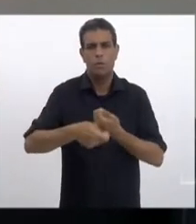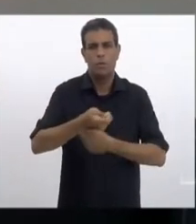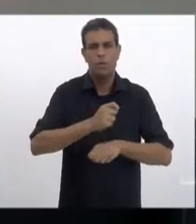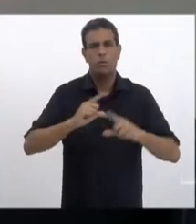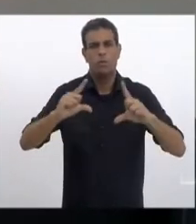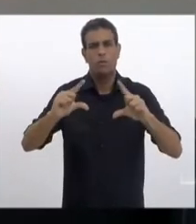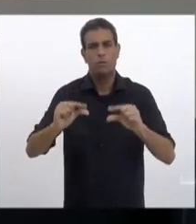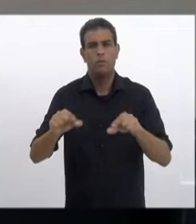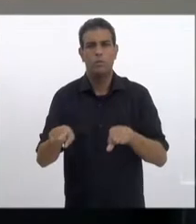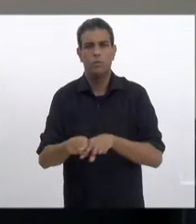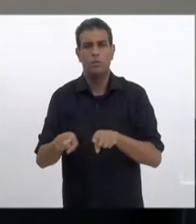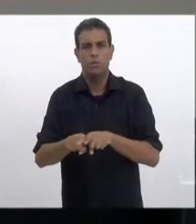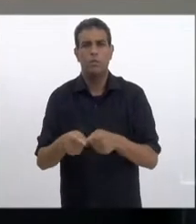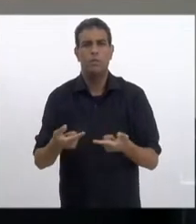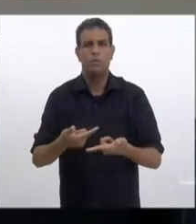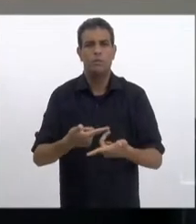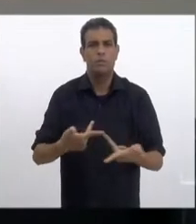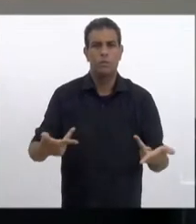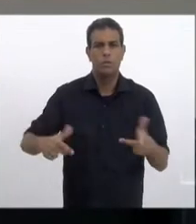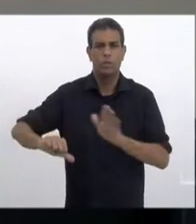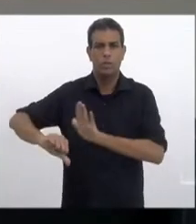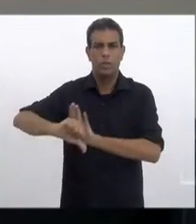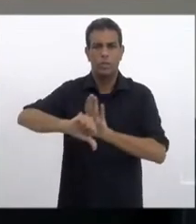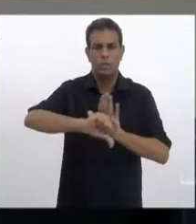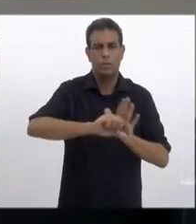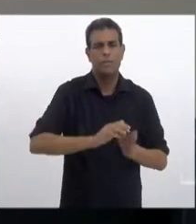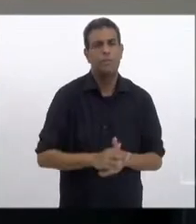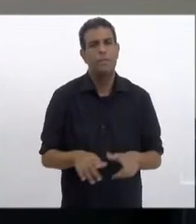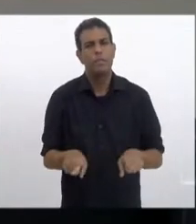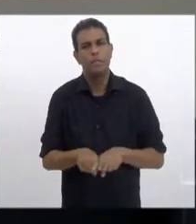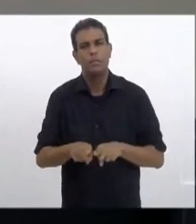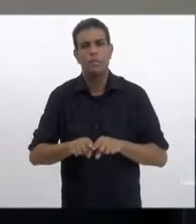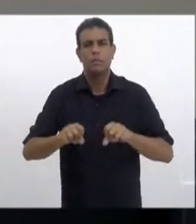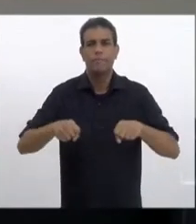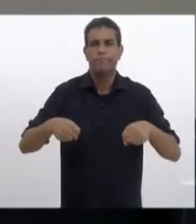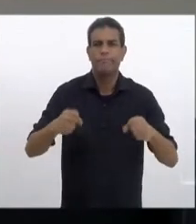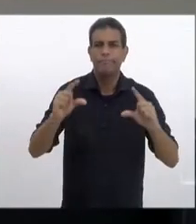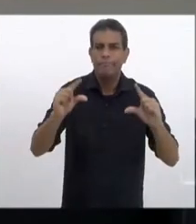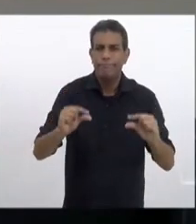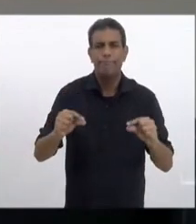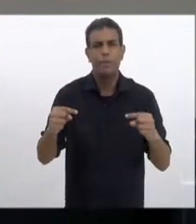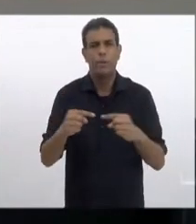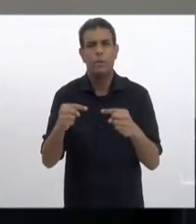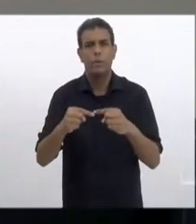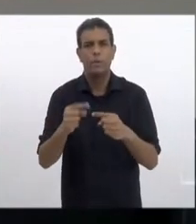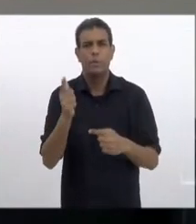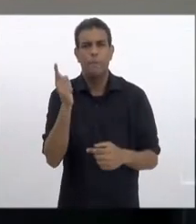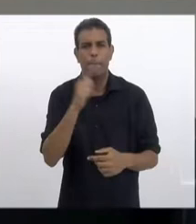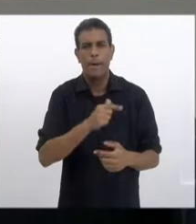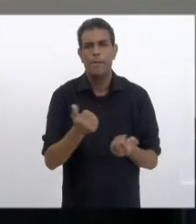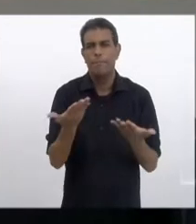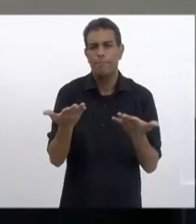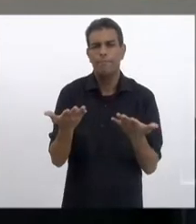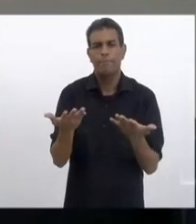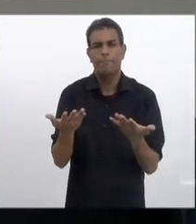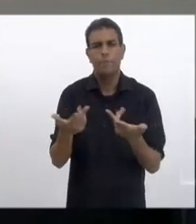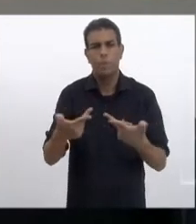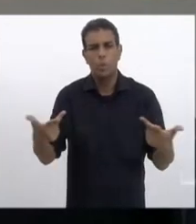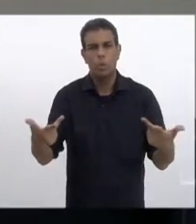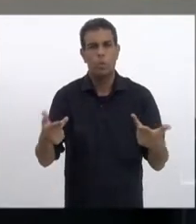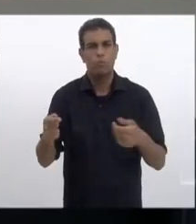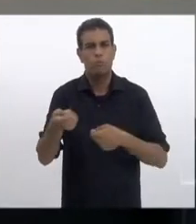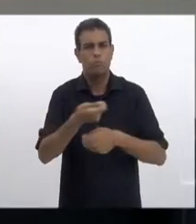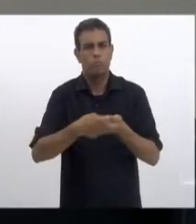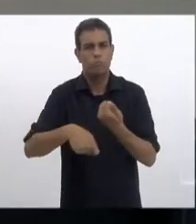e também de armas ilegais, bem como o reforço da recuperação e devolução dos